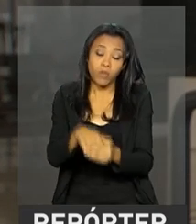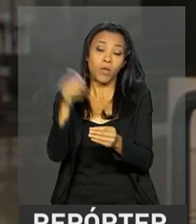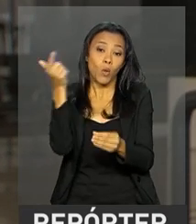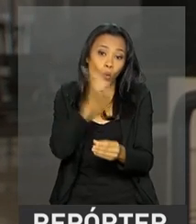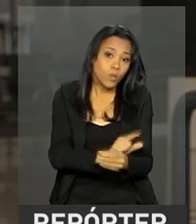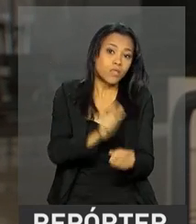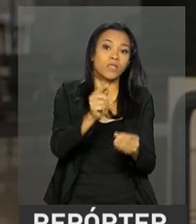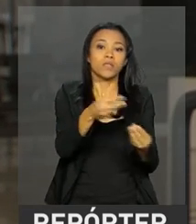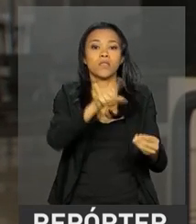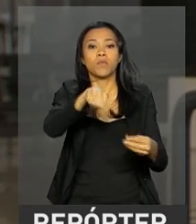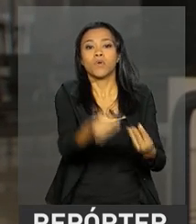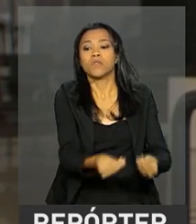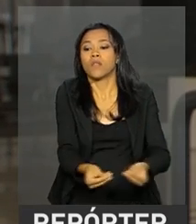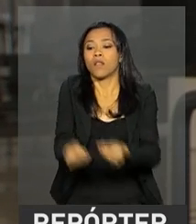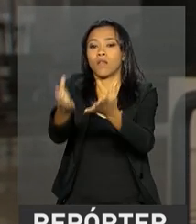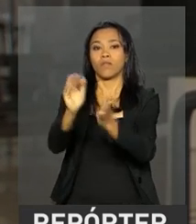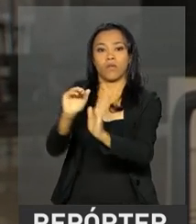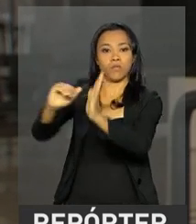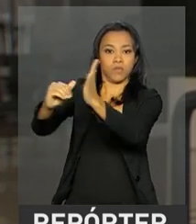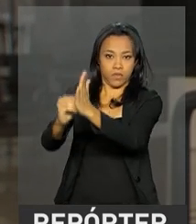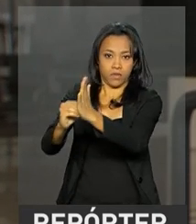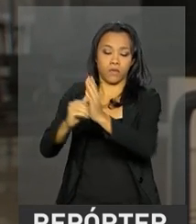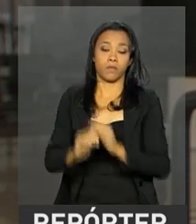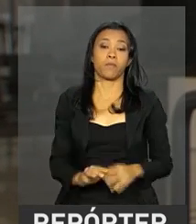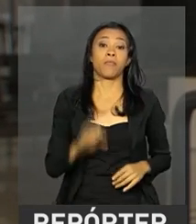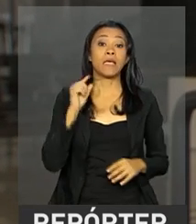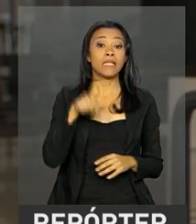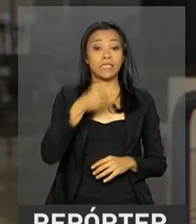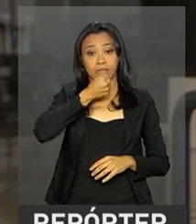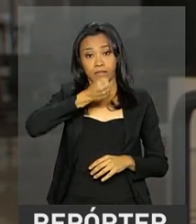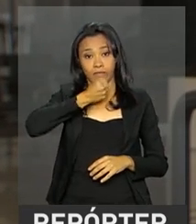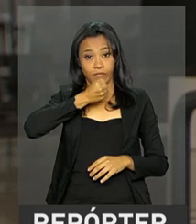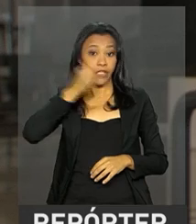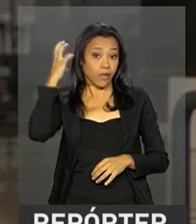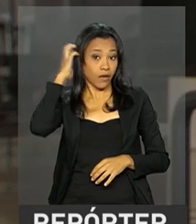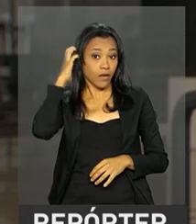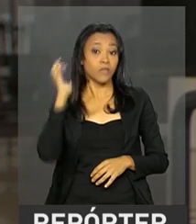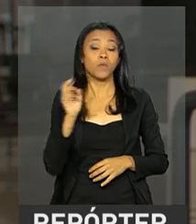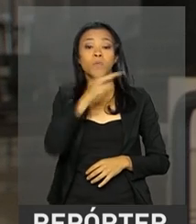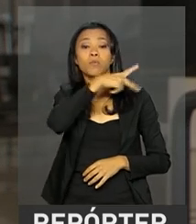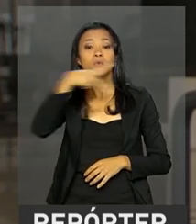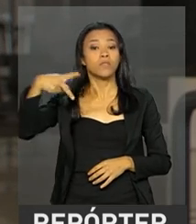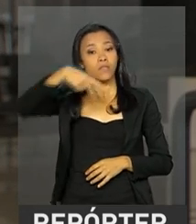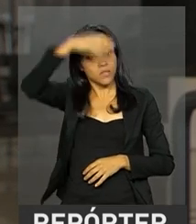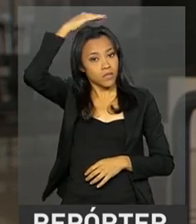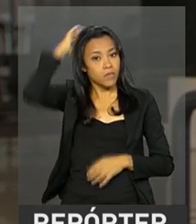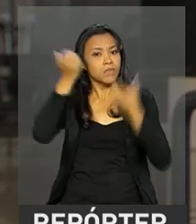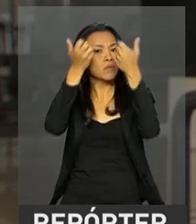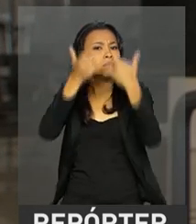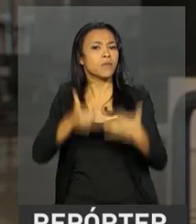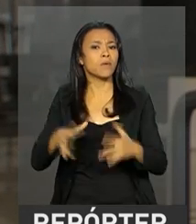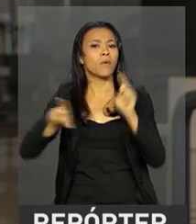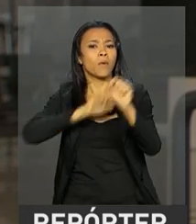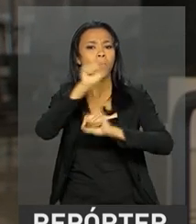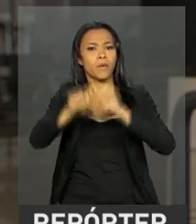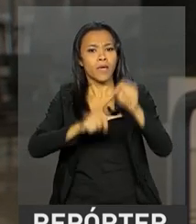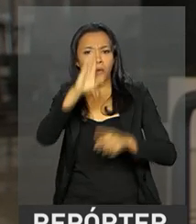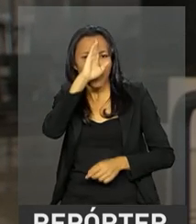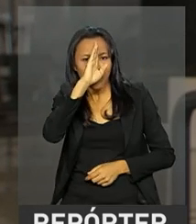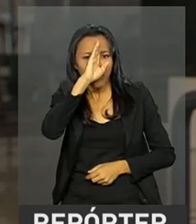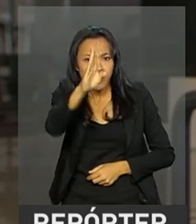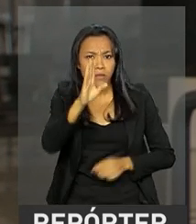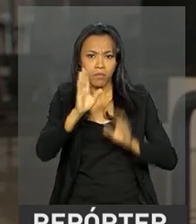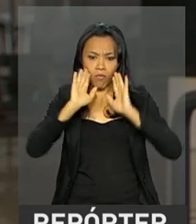para análise do Senado. Na entrevista, o presidente Michel Temer ressaltou o principal caráter dessa